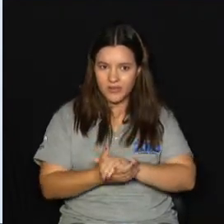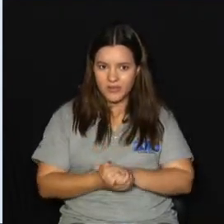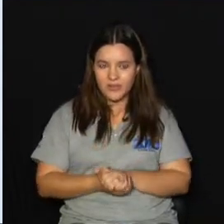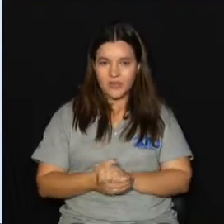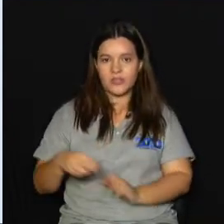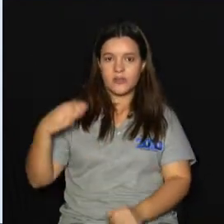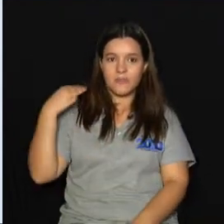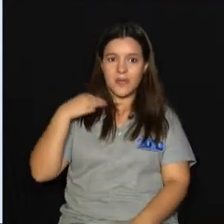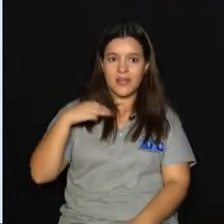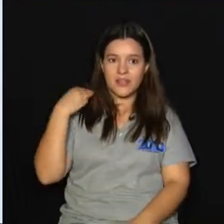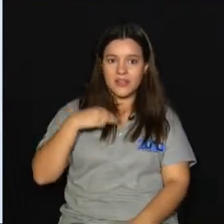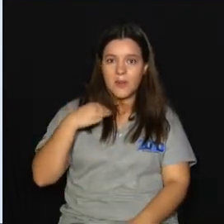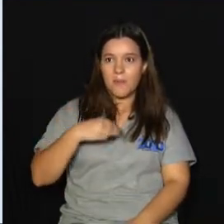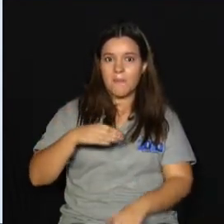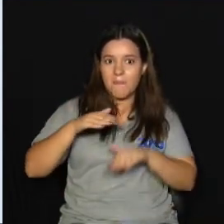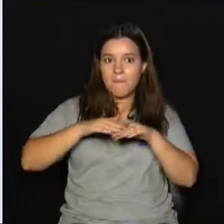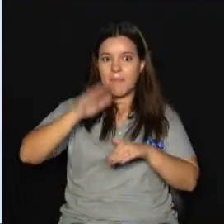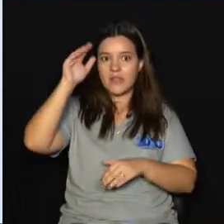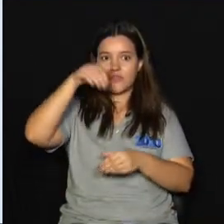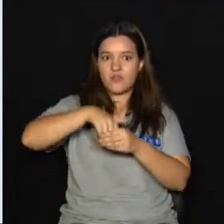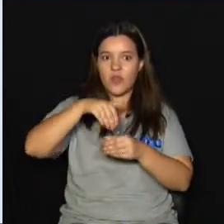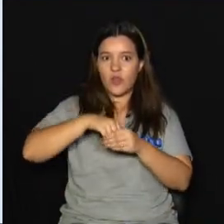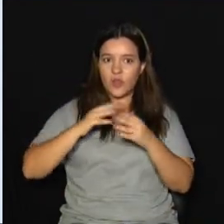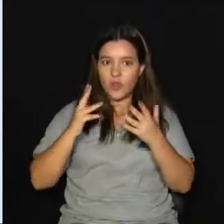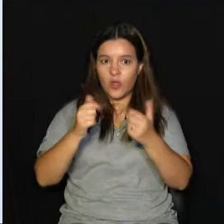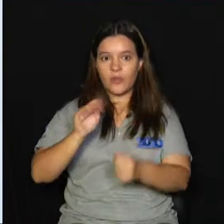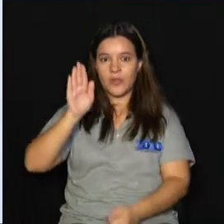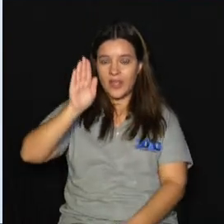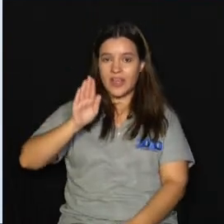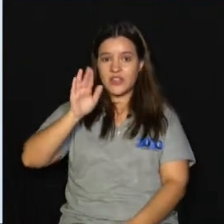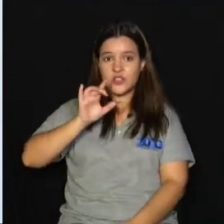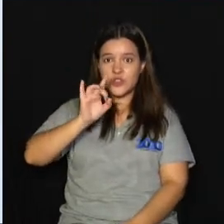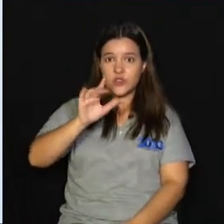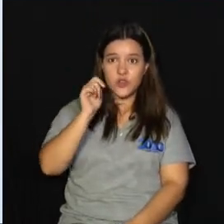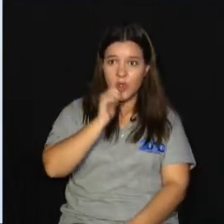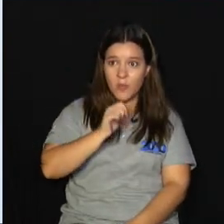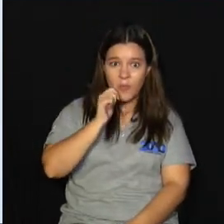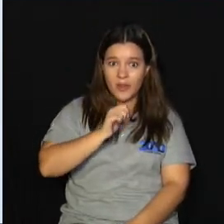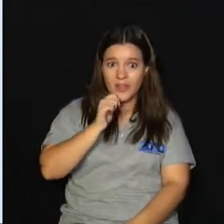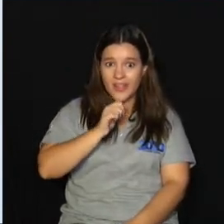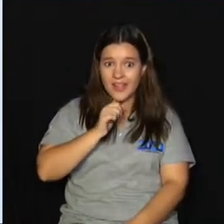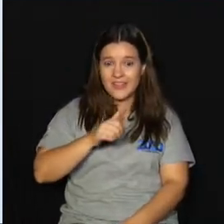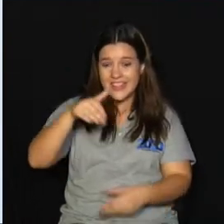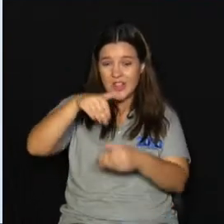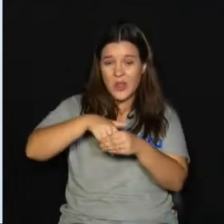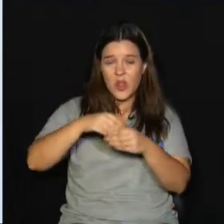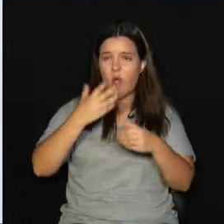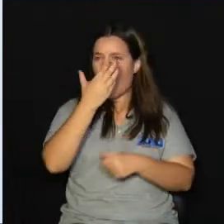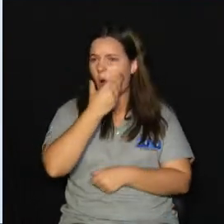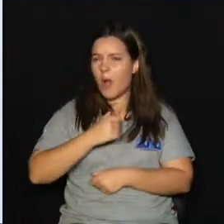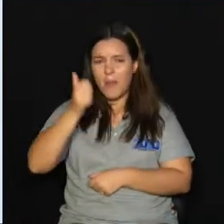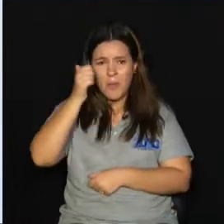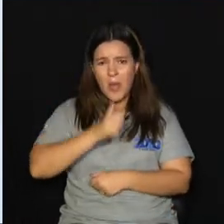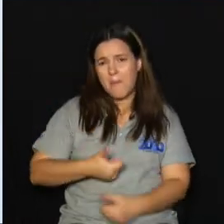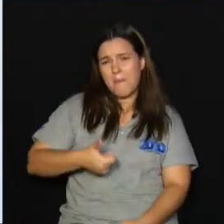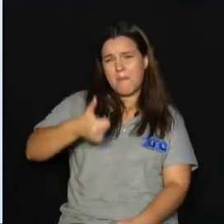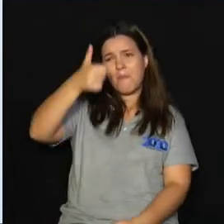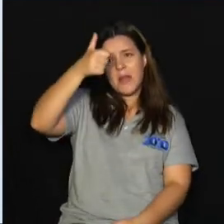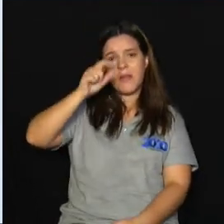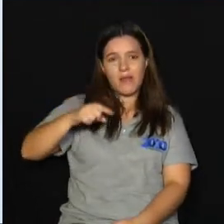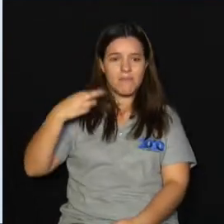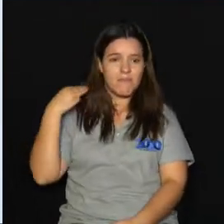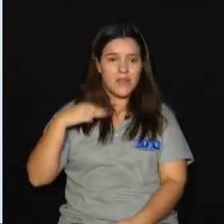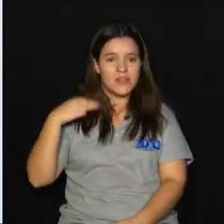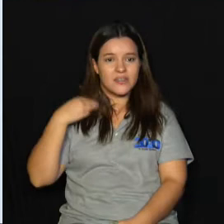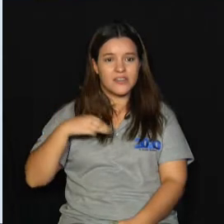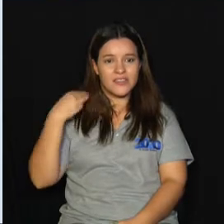Mariana Conte, ela foi a mais votada entre todos os candidatos, não só a mais votada entre as mulheres. Ela foi a candidata mais votada de